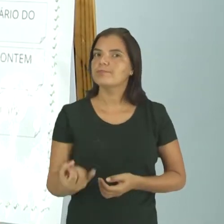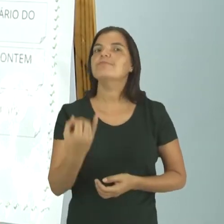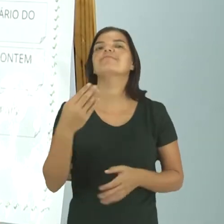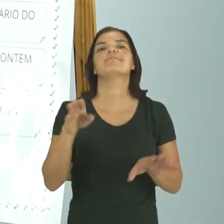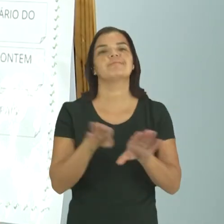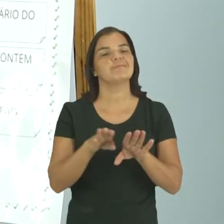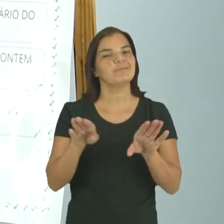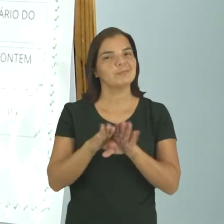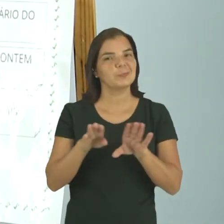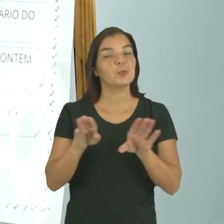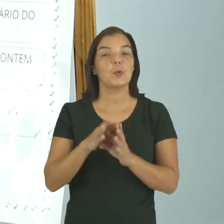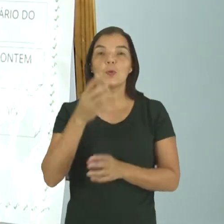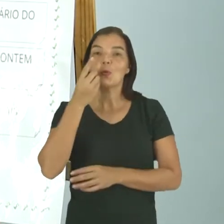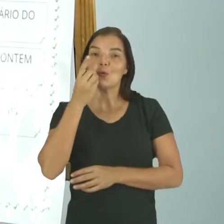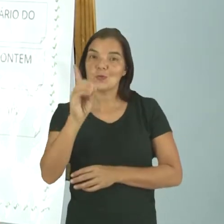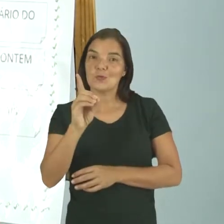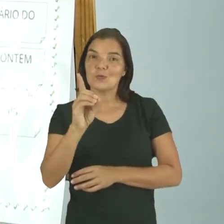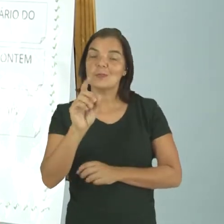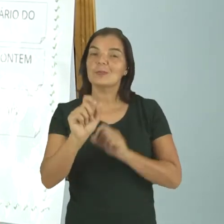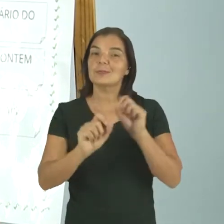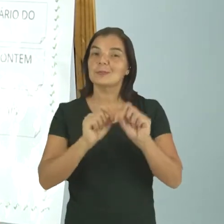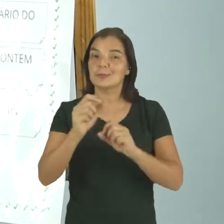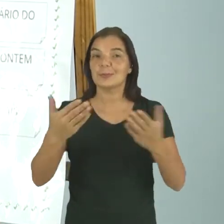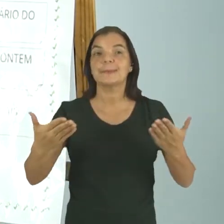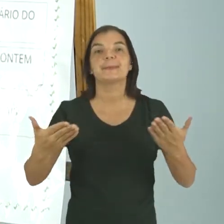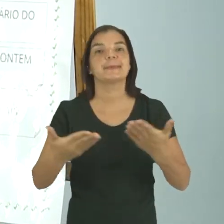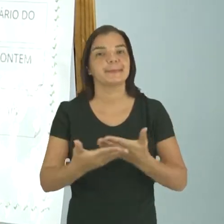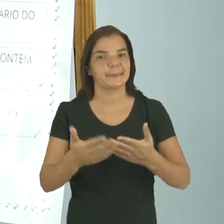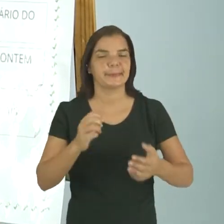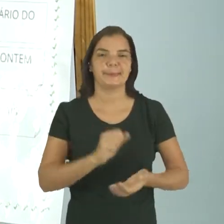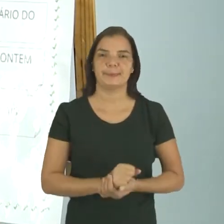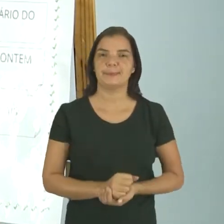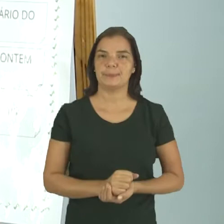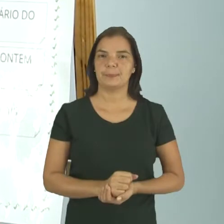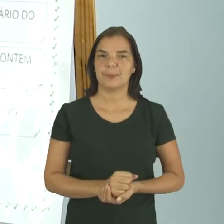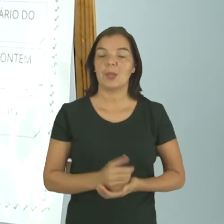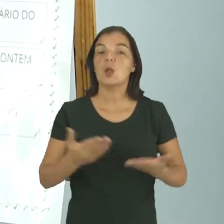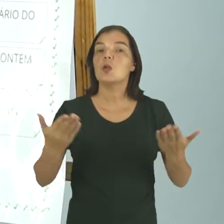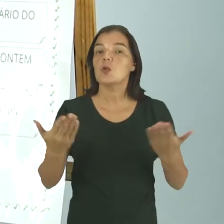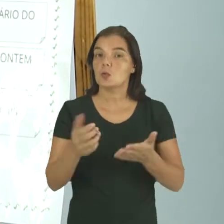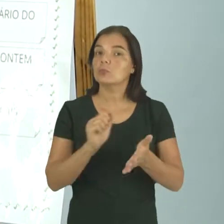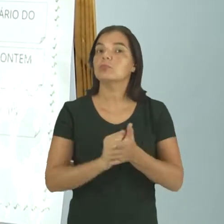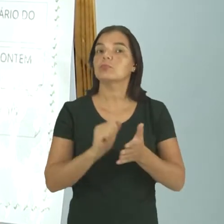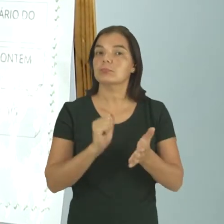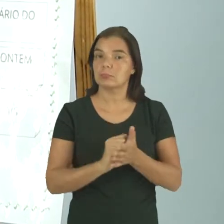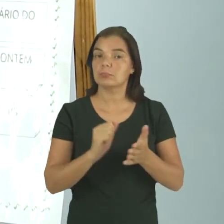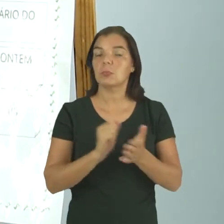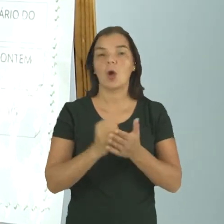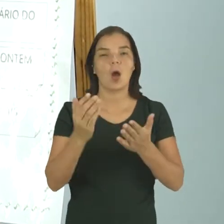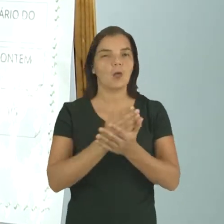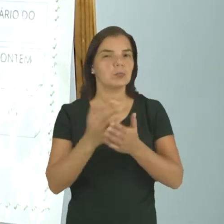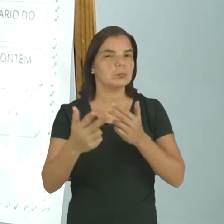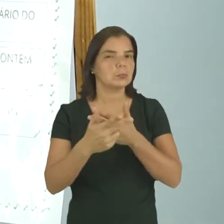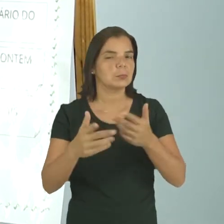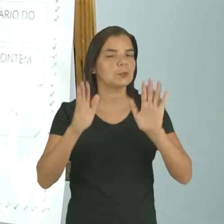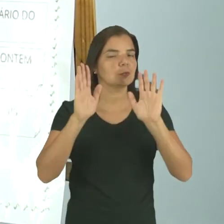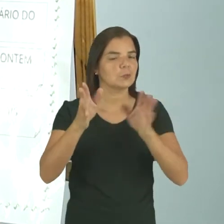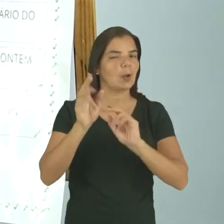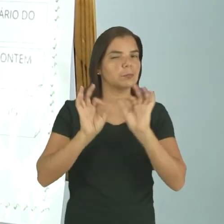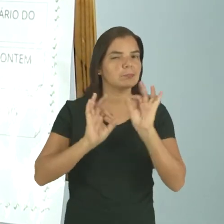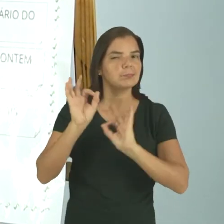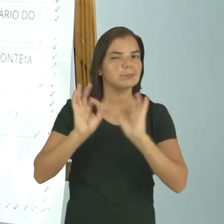para contar sobre o seu dia de hoje. E registrou também algumas coisas que já